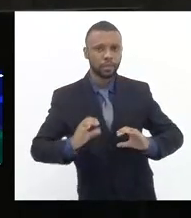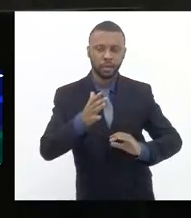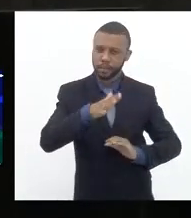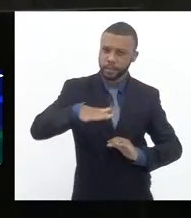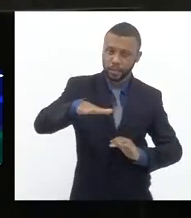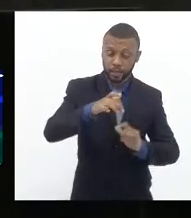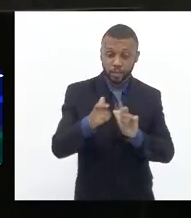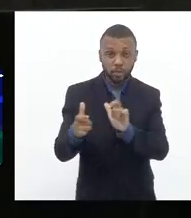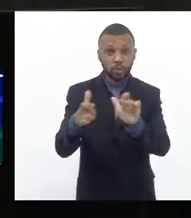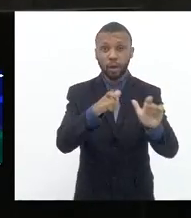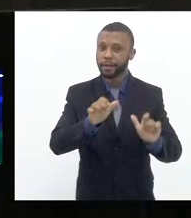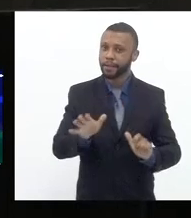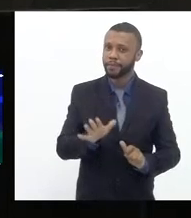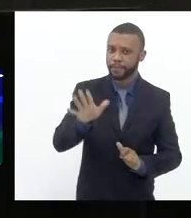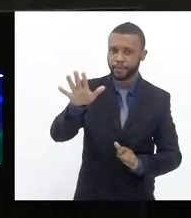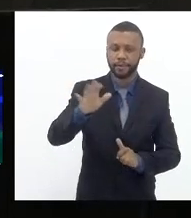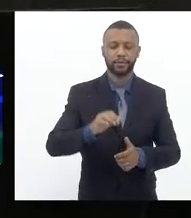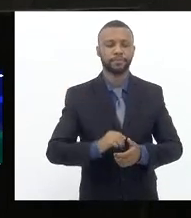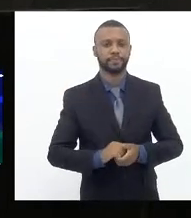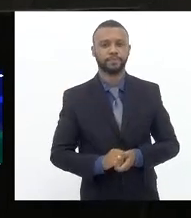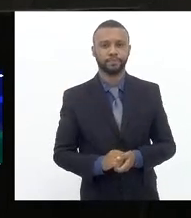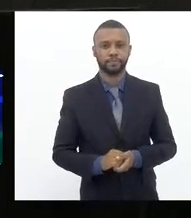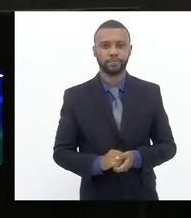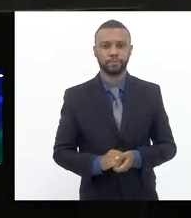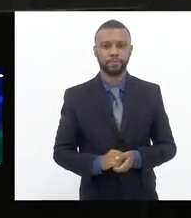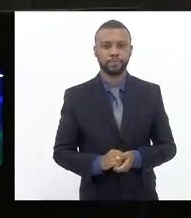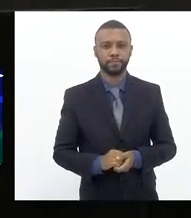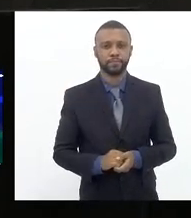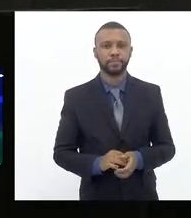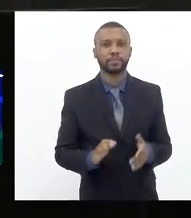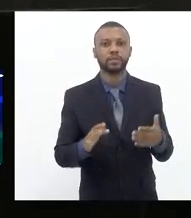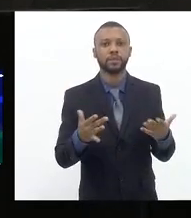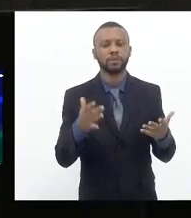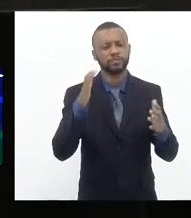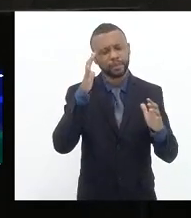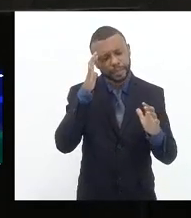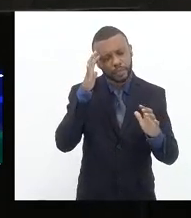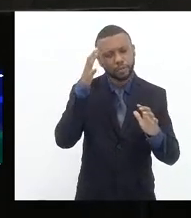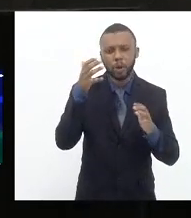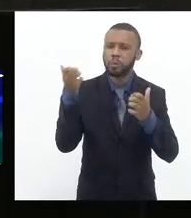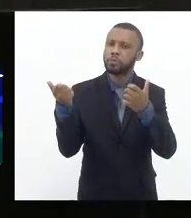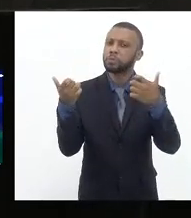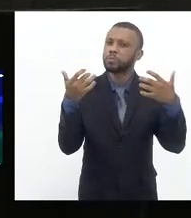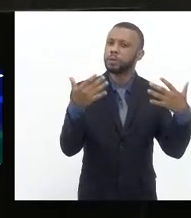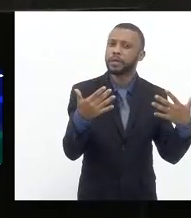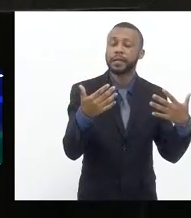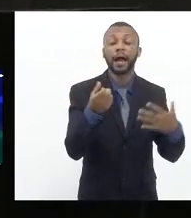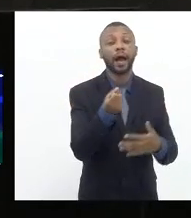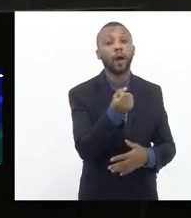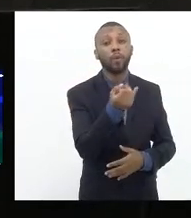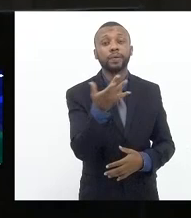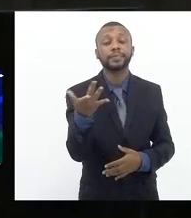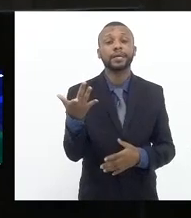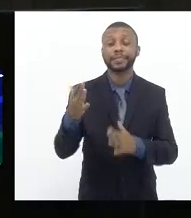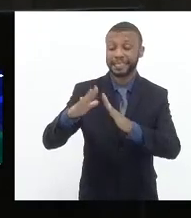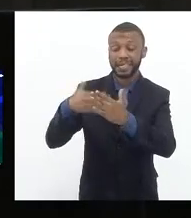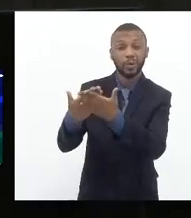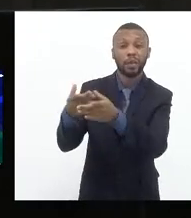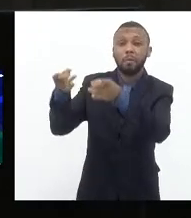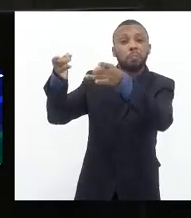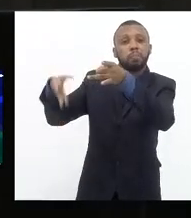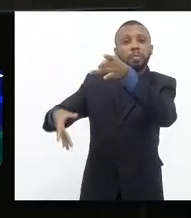desses locais. Então, essa situação explica o grande número de abandono e invasão escolar